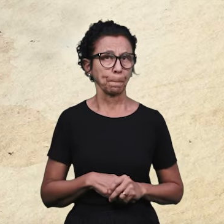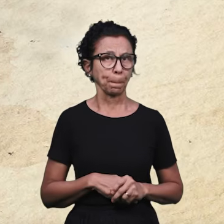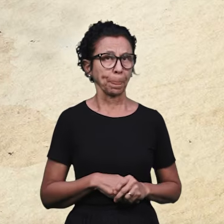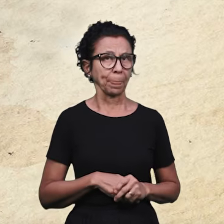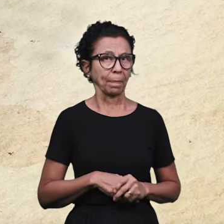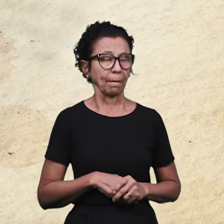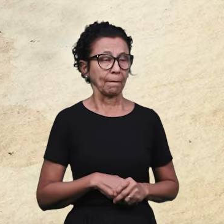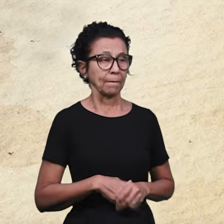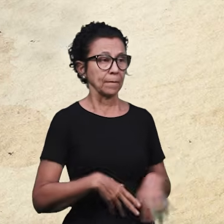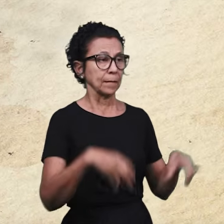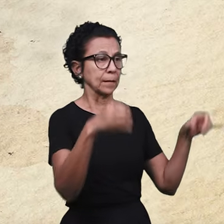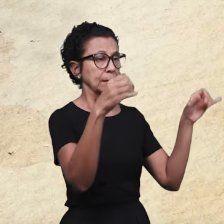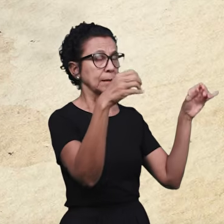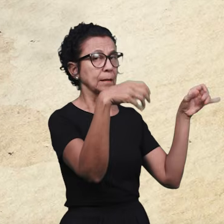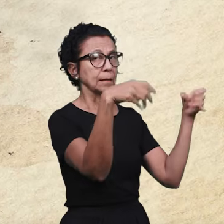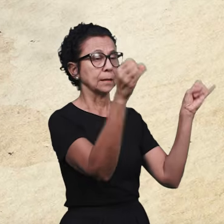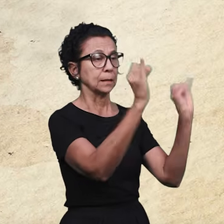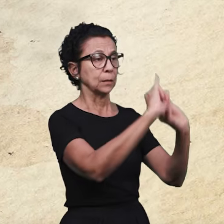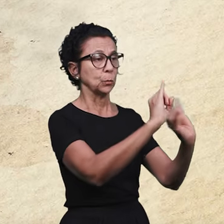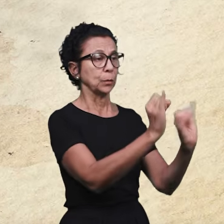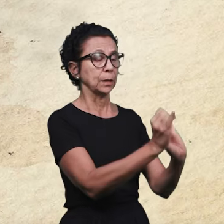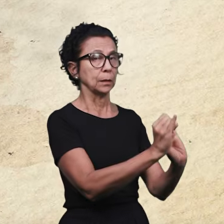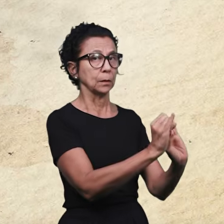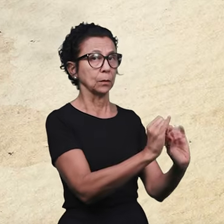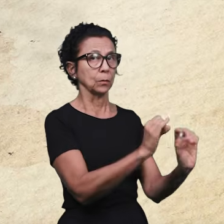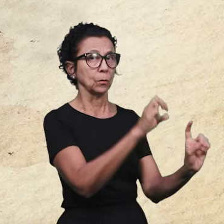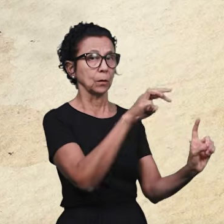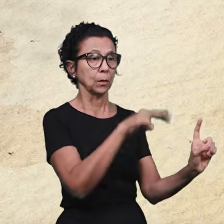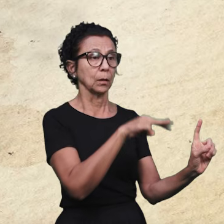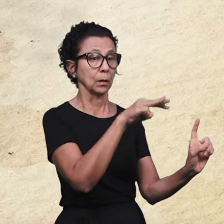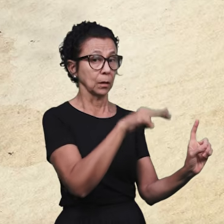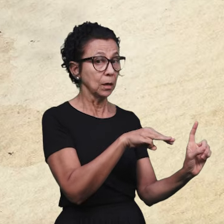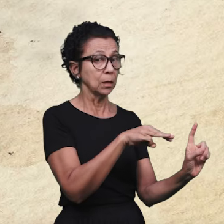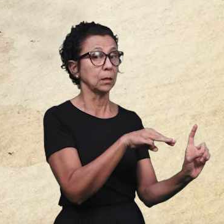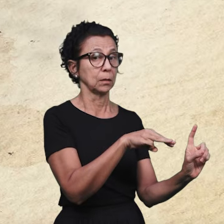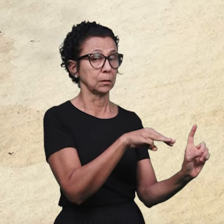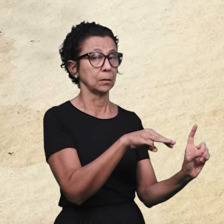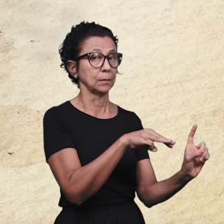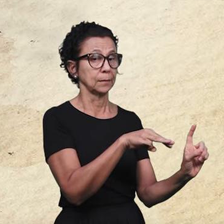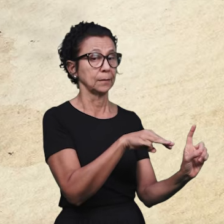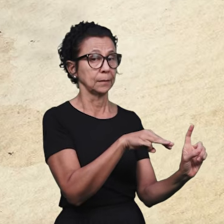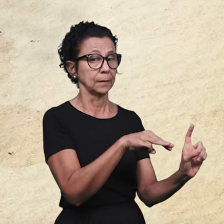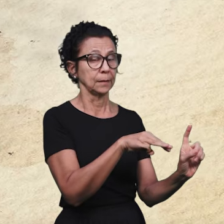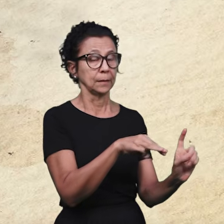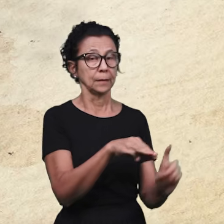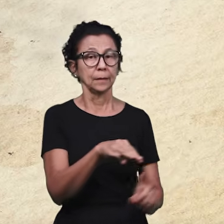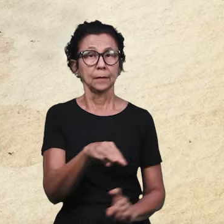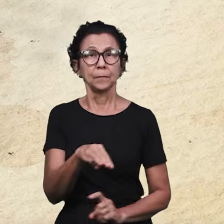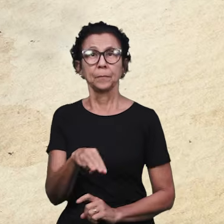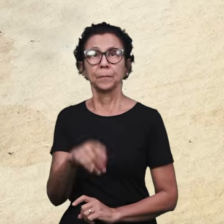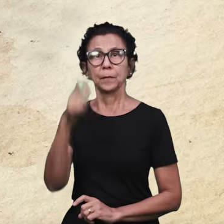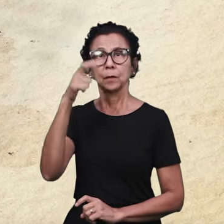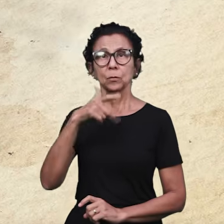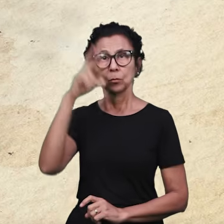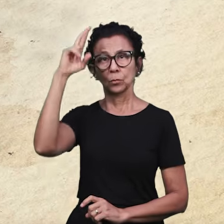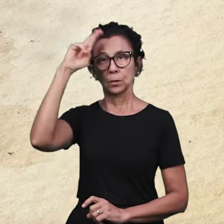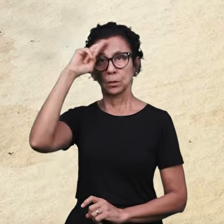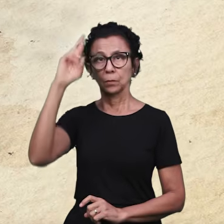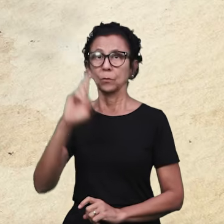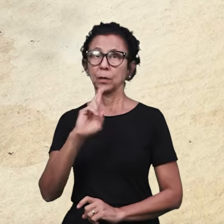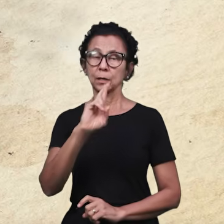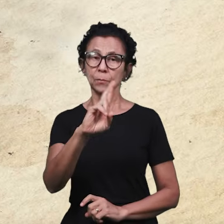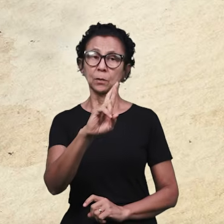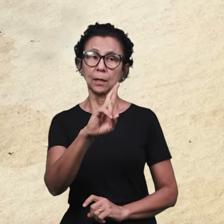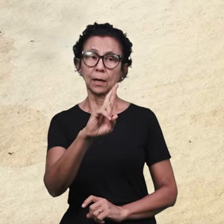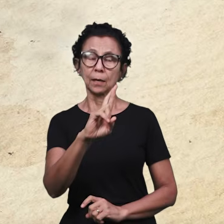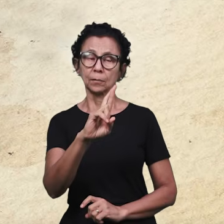seu coração e puser o tropeço da sua maldade diante de sua face e vier ao profeta, eu, o Senhor, vindo ele, lhe responderei conforme a multidão